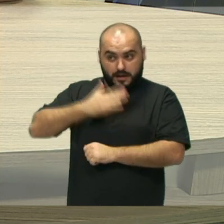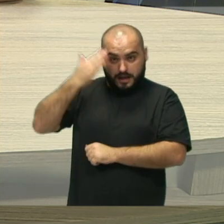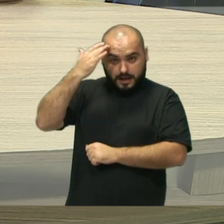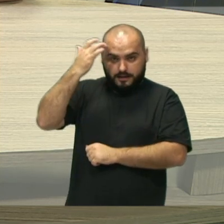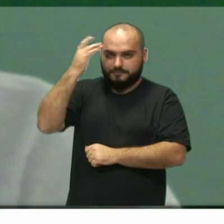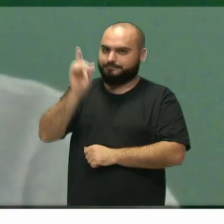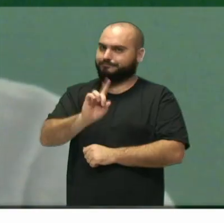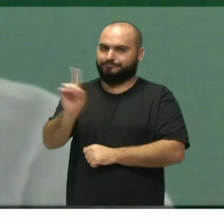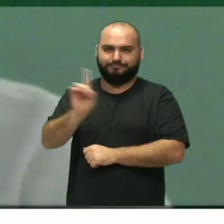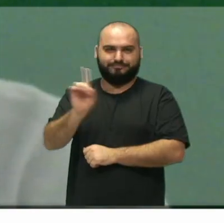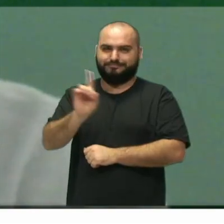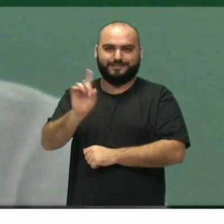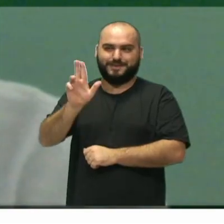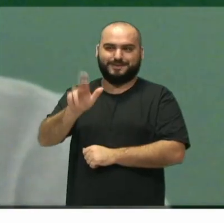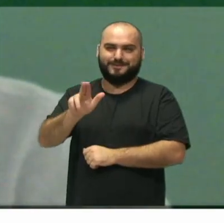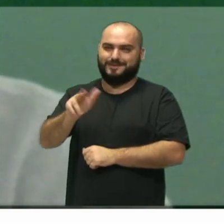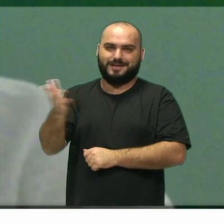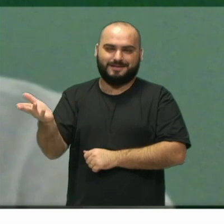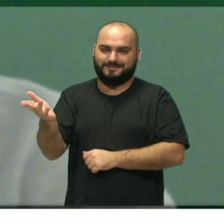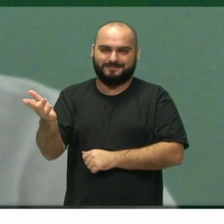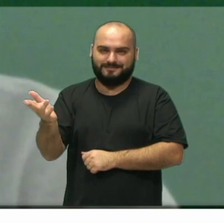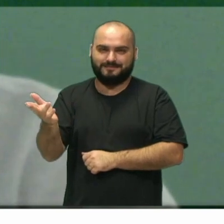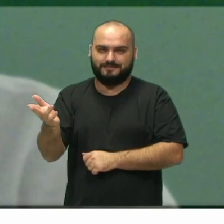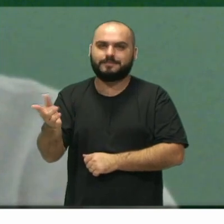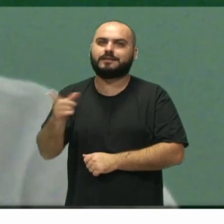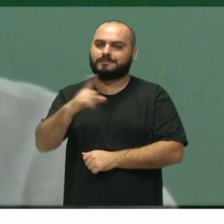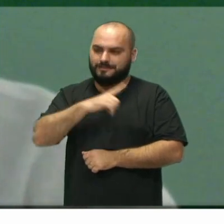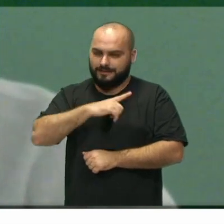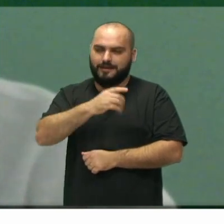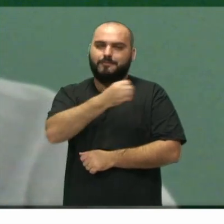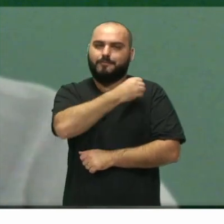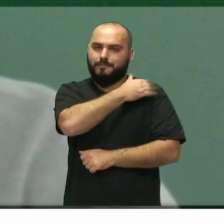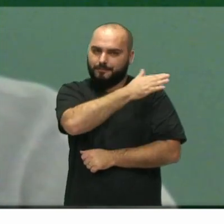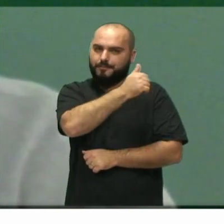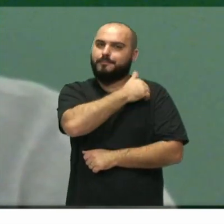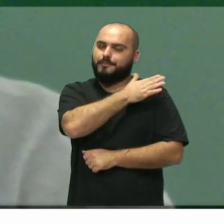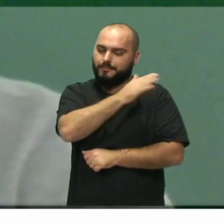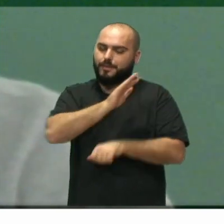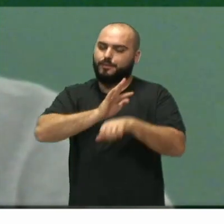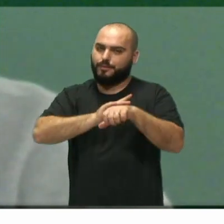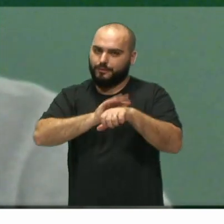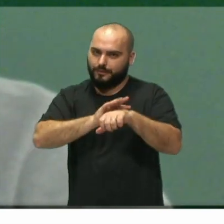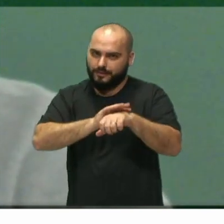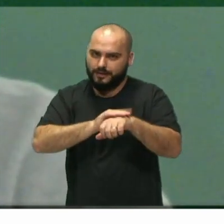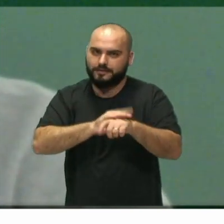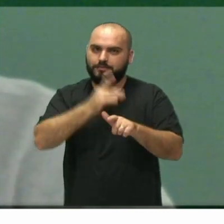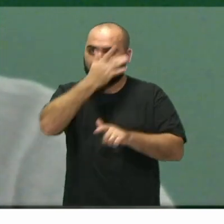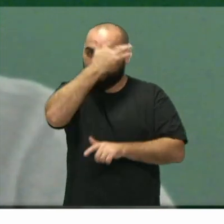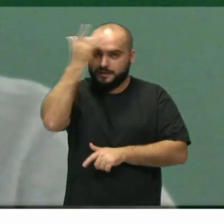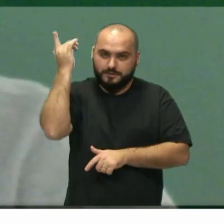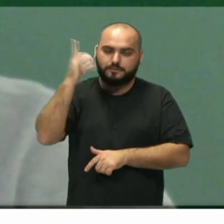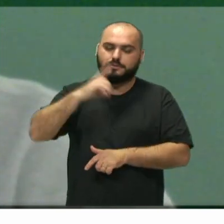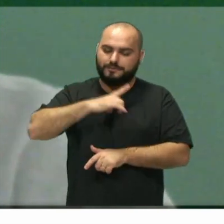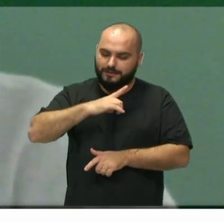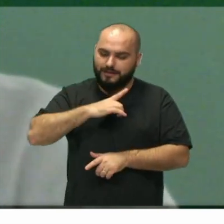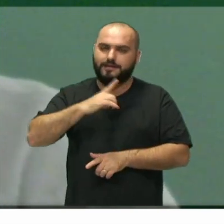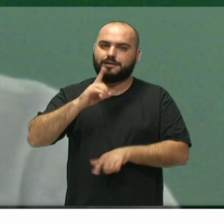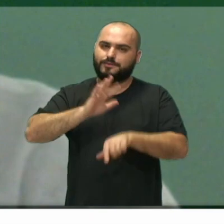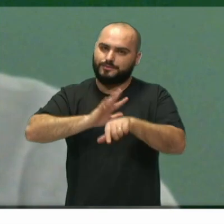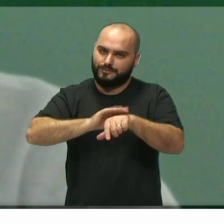tipo de preconceito. Ainda existe muito estigma em relação à doença mental, à pessoa portadora da doença